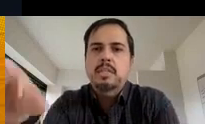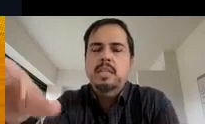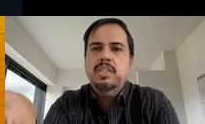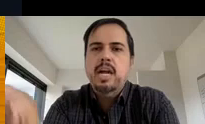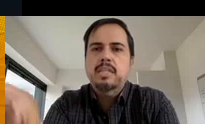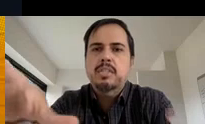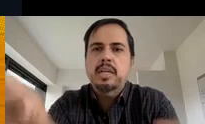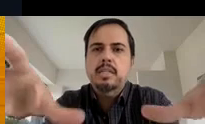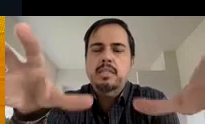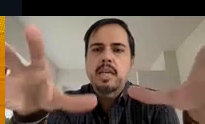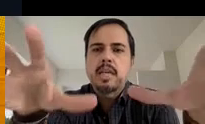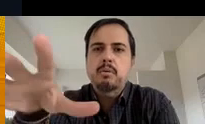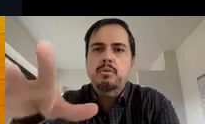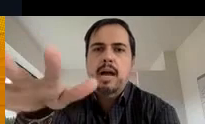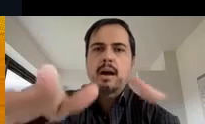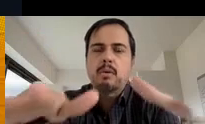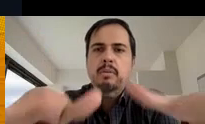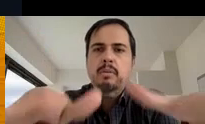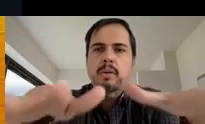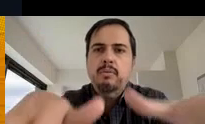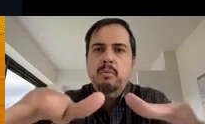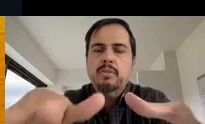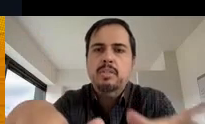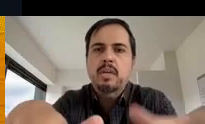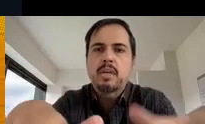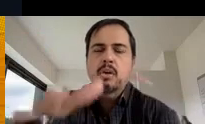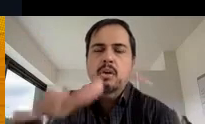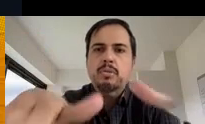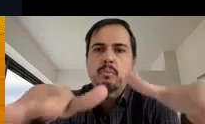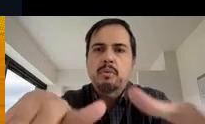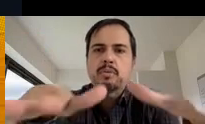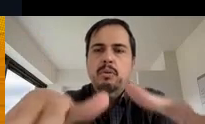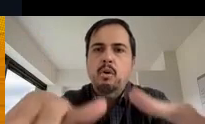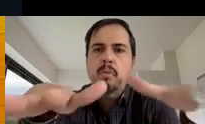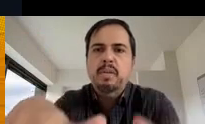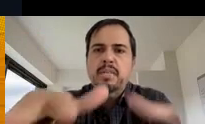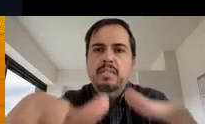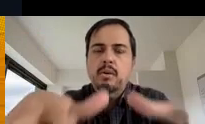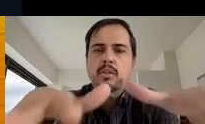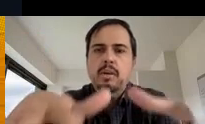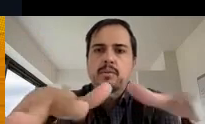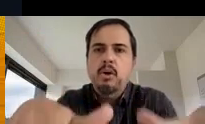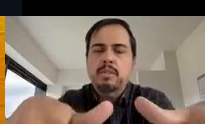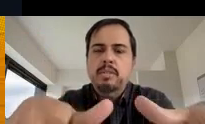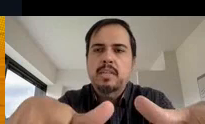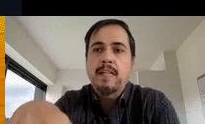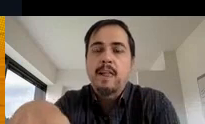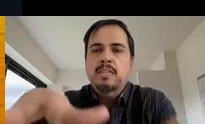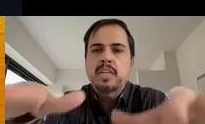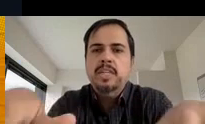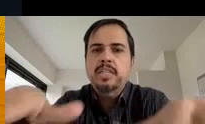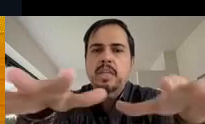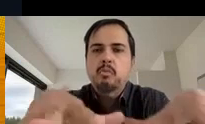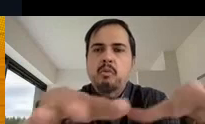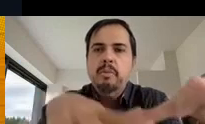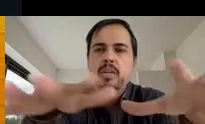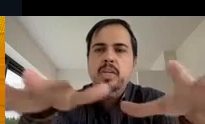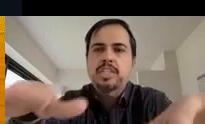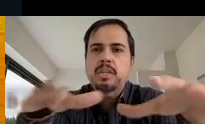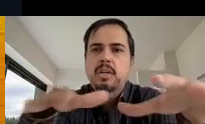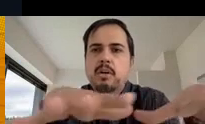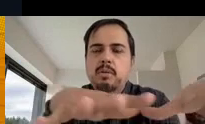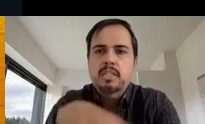não pode deixar de buscar alta performance, ou ser um profissional, uma empresa de alta performance,